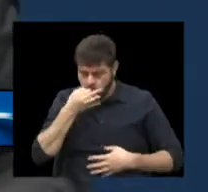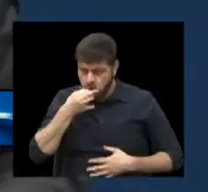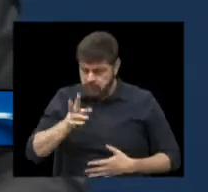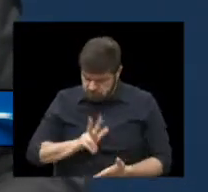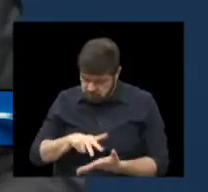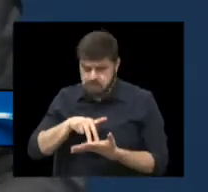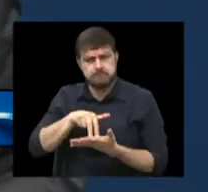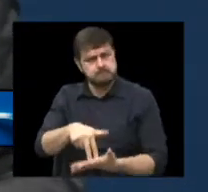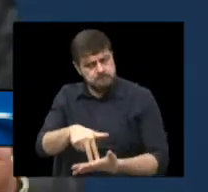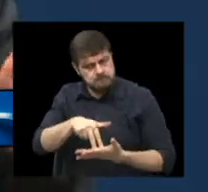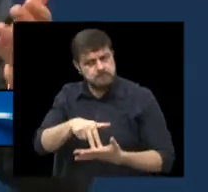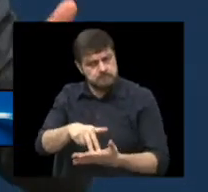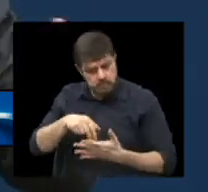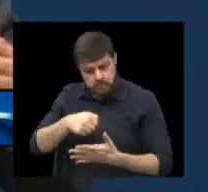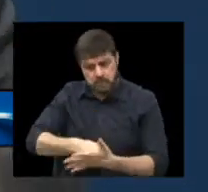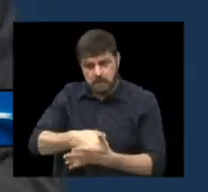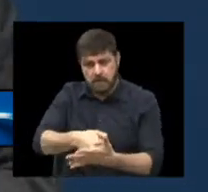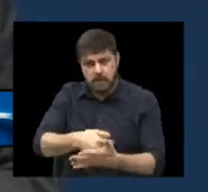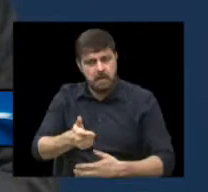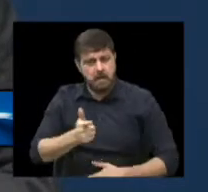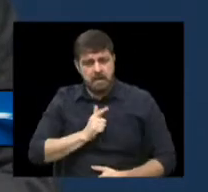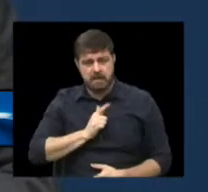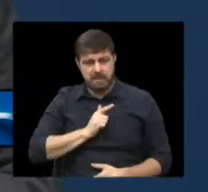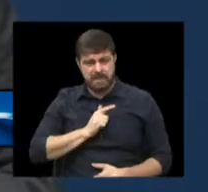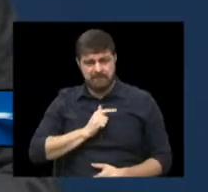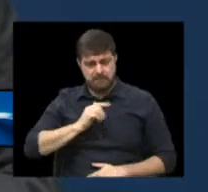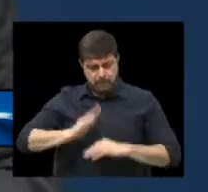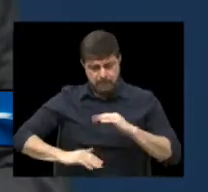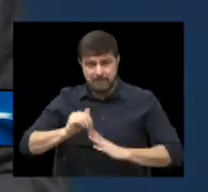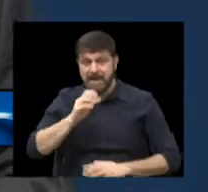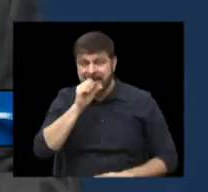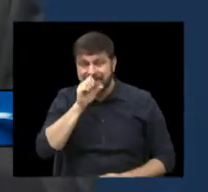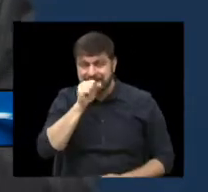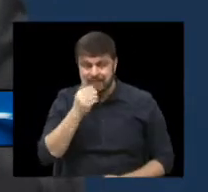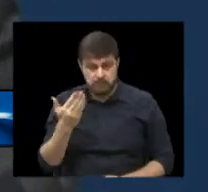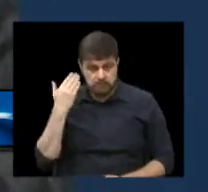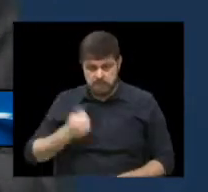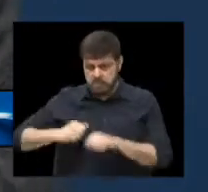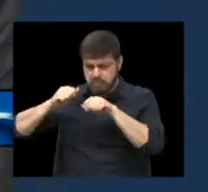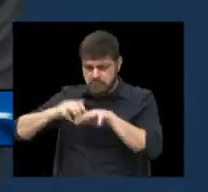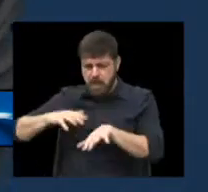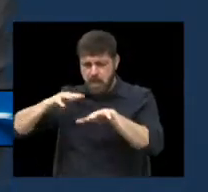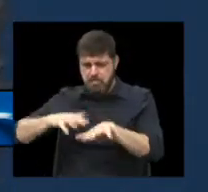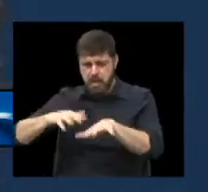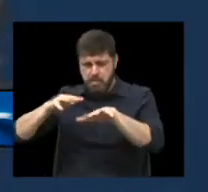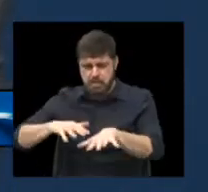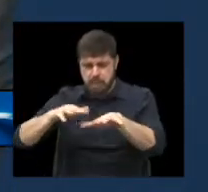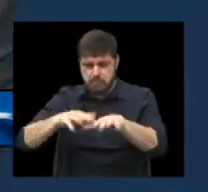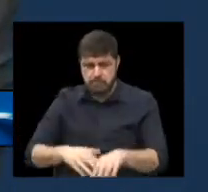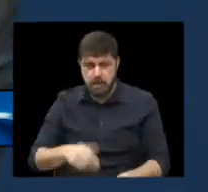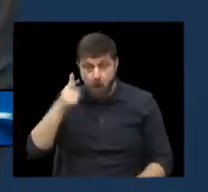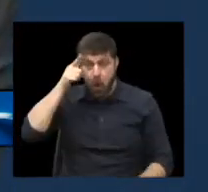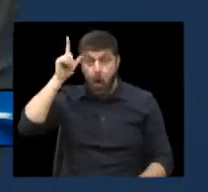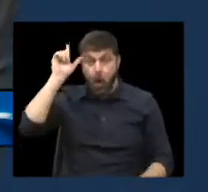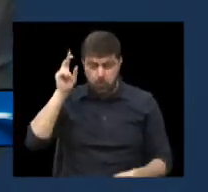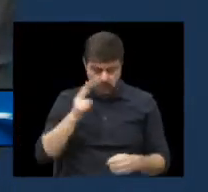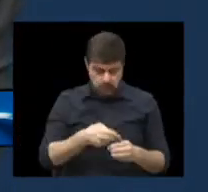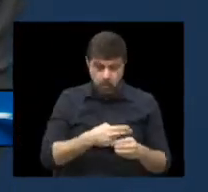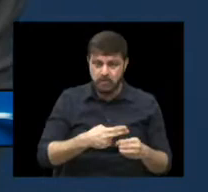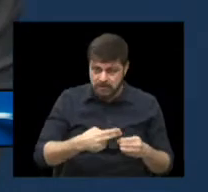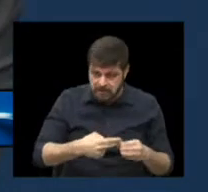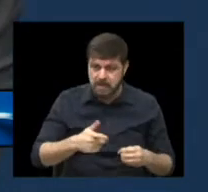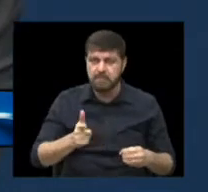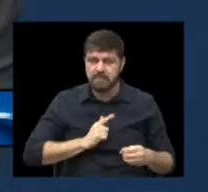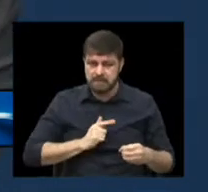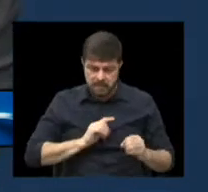forma muito intensa, né? A gente teve um ato público no sábado passado. Ontem, Na Unicamp houve também um evento